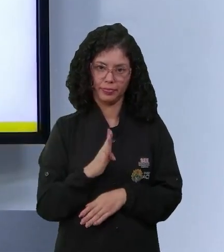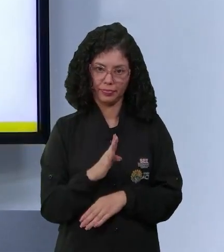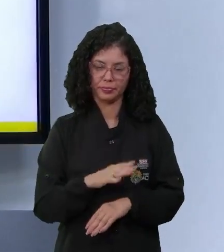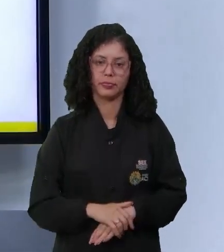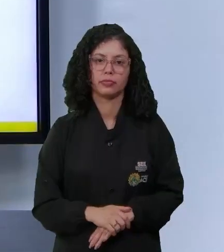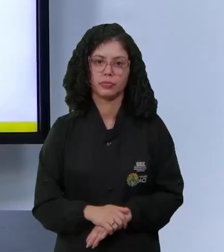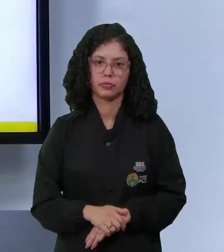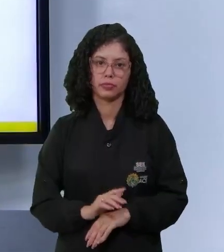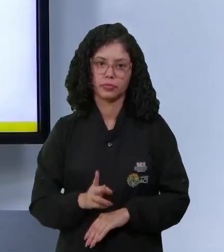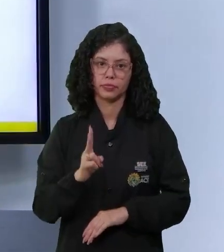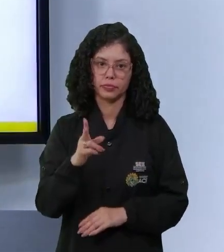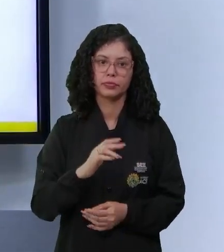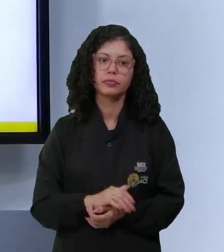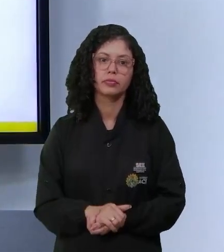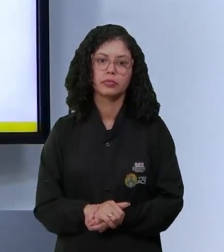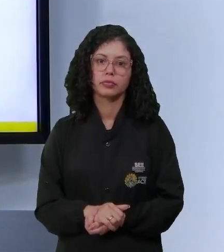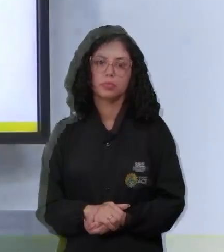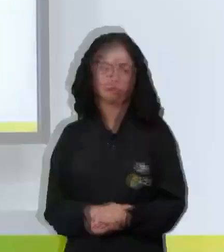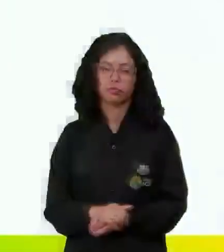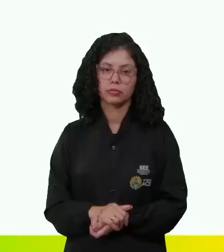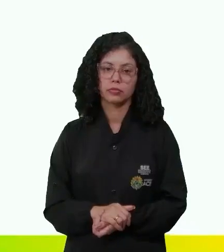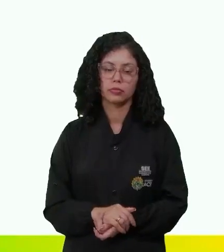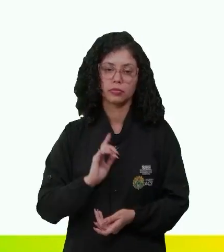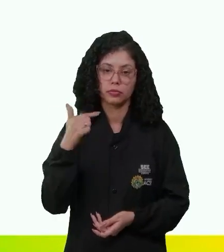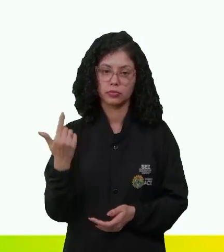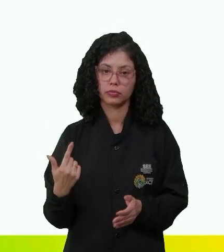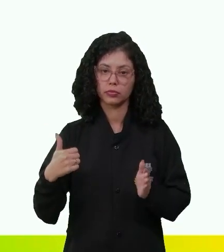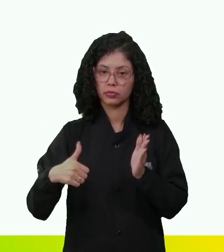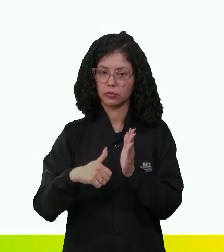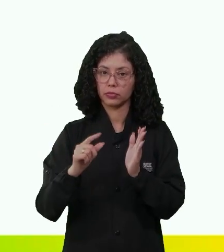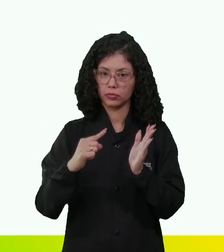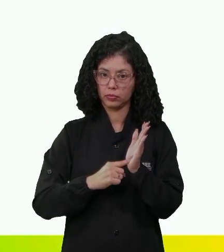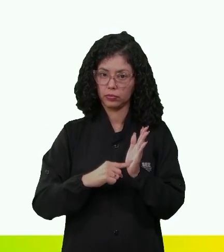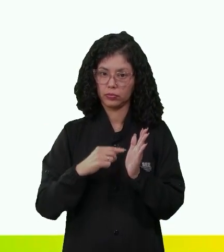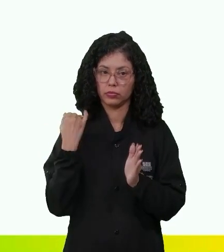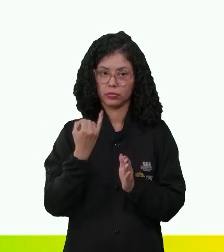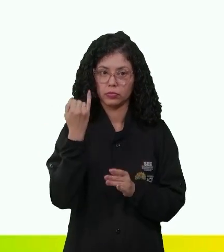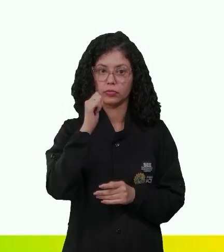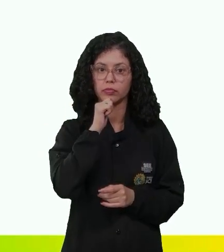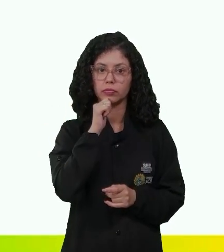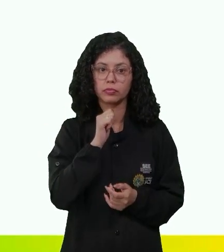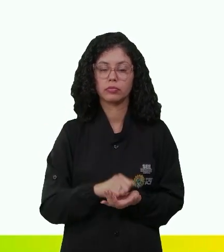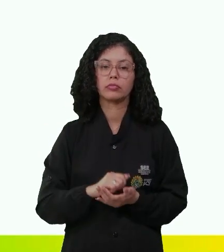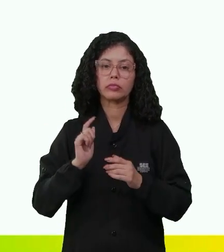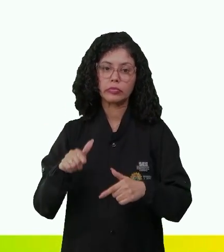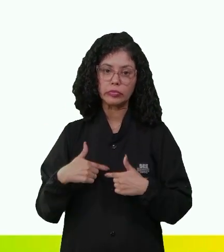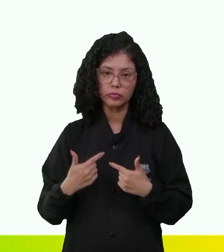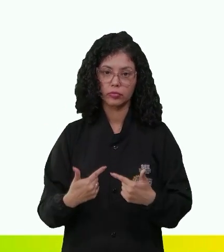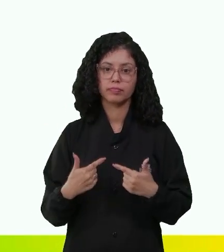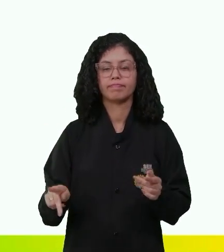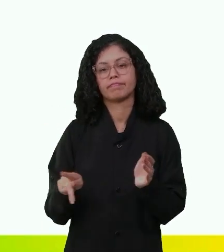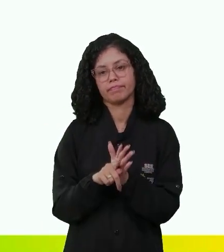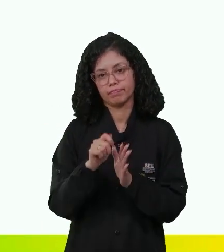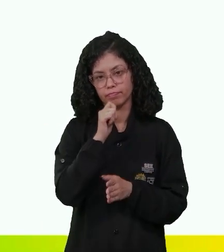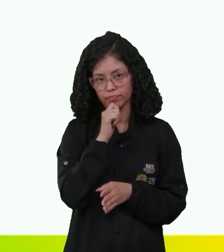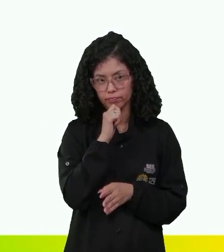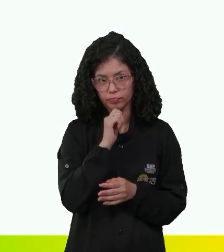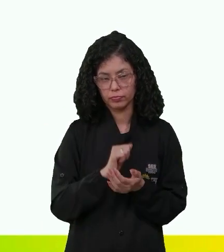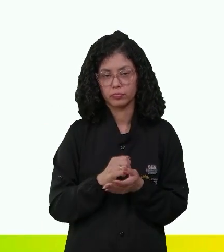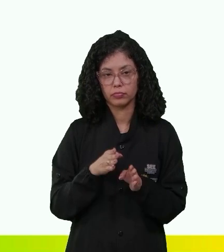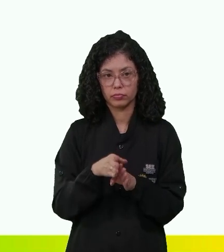país. Continuando. Outro marco importante é a independência, as guerras da independência